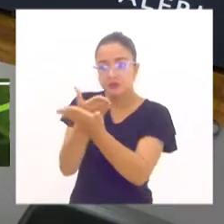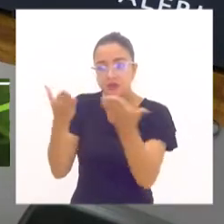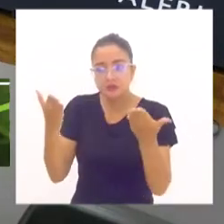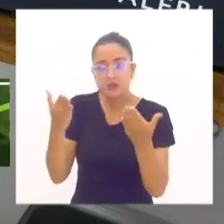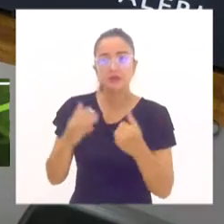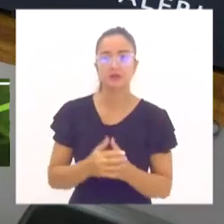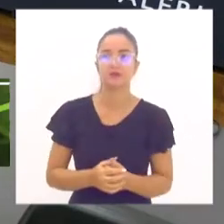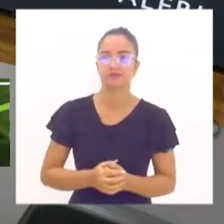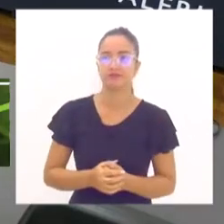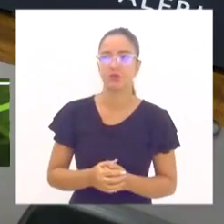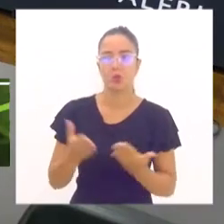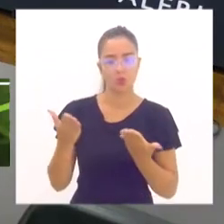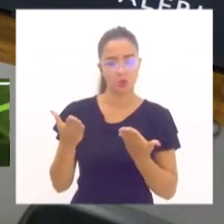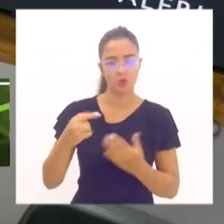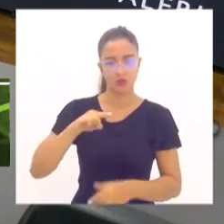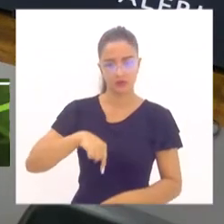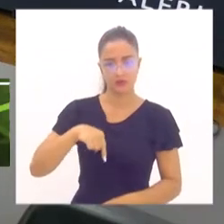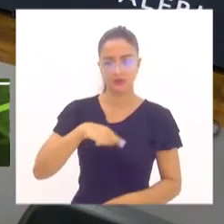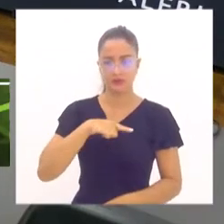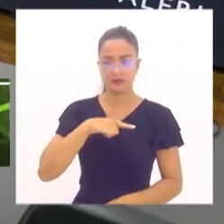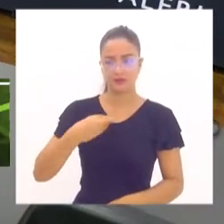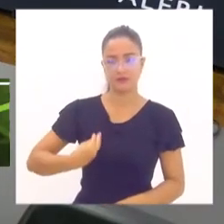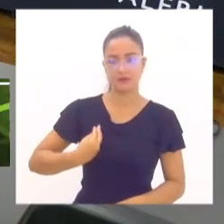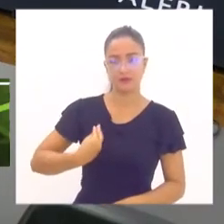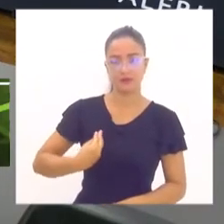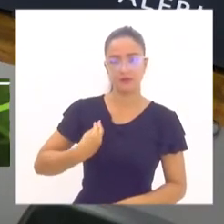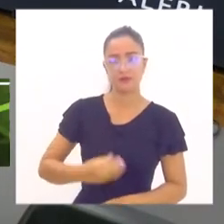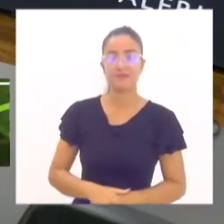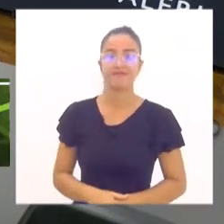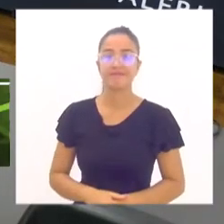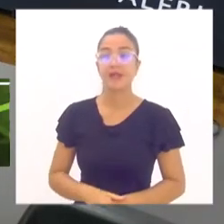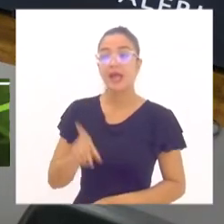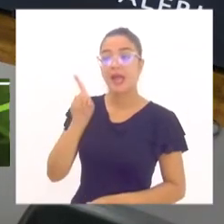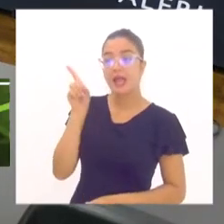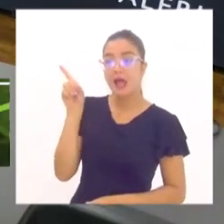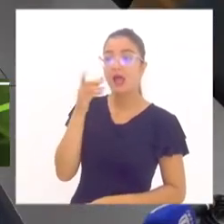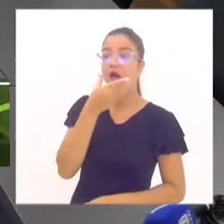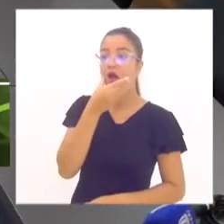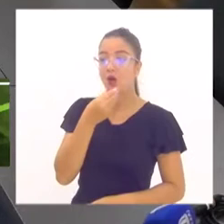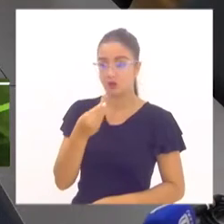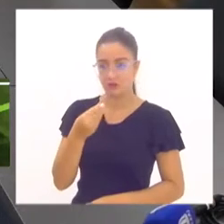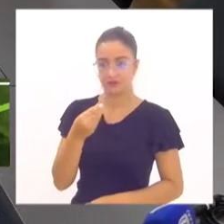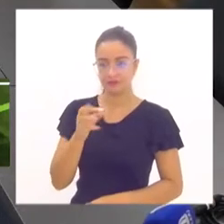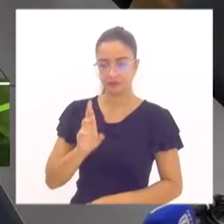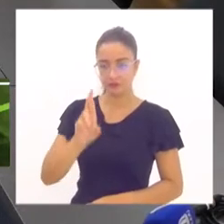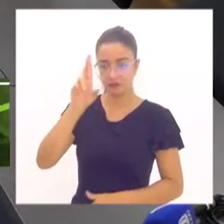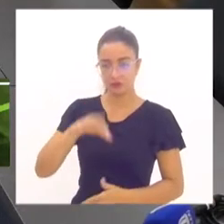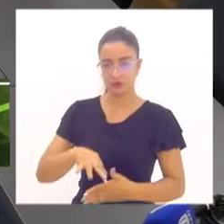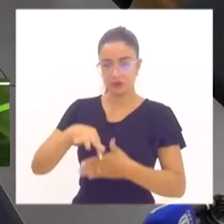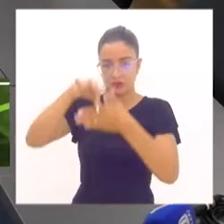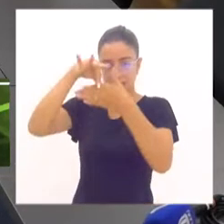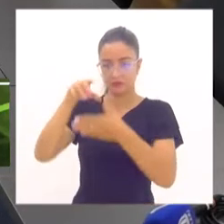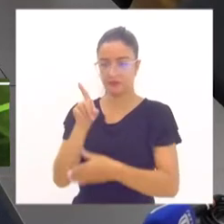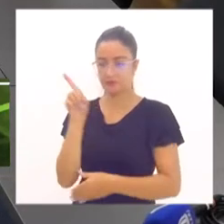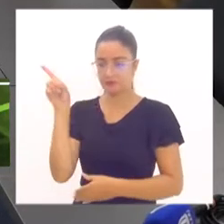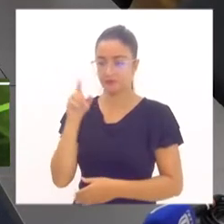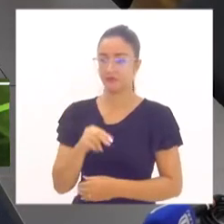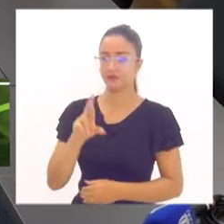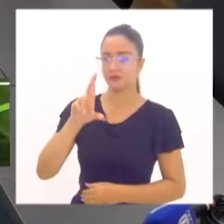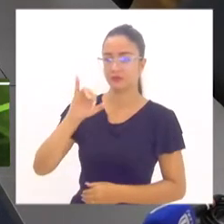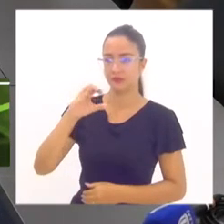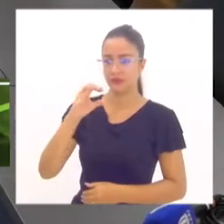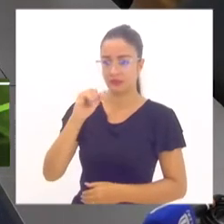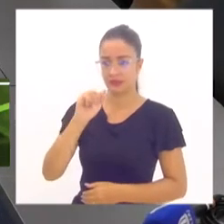demais autoridades aqui presentes. E, então, em nome do presidente do Conselho Estadual de Educação, doutor Ricardo Tonassi, e já aproveito